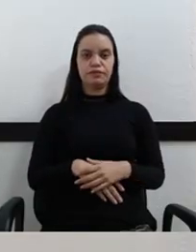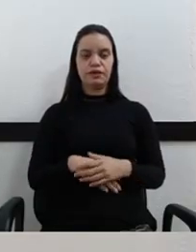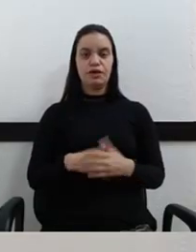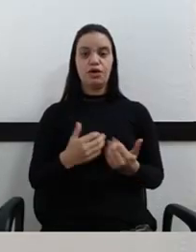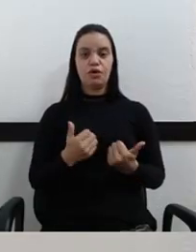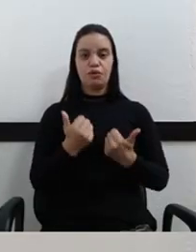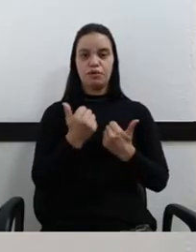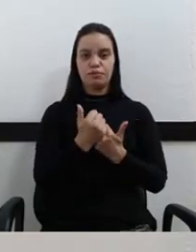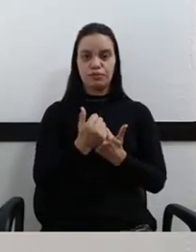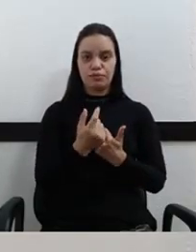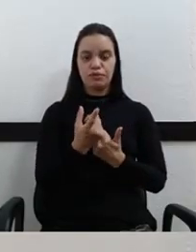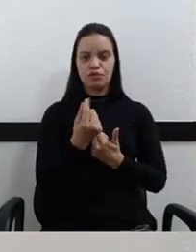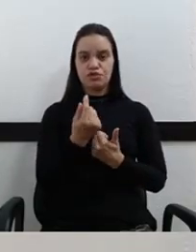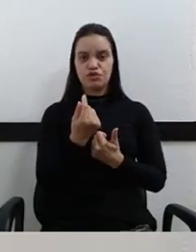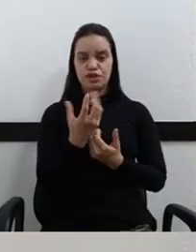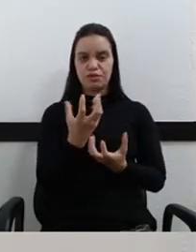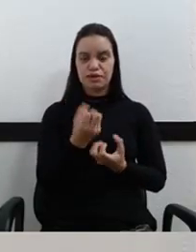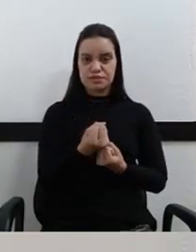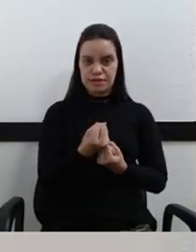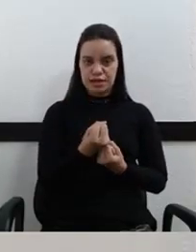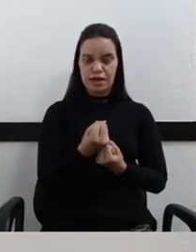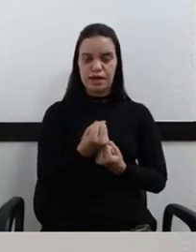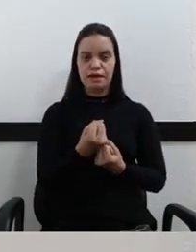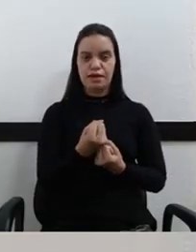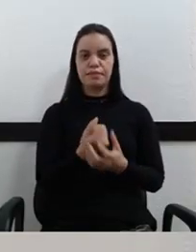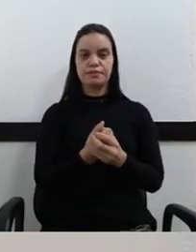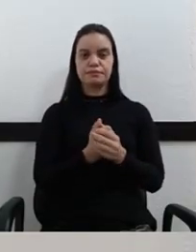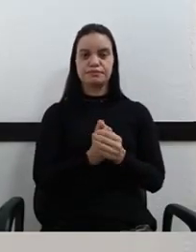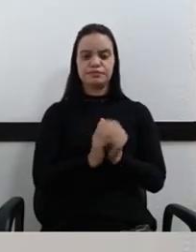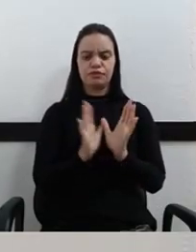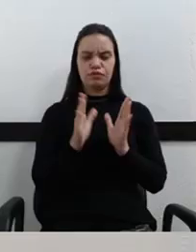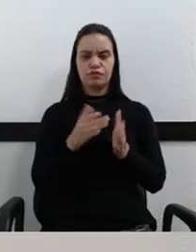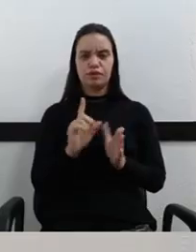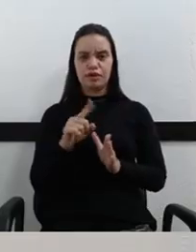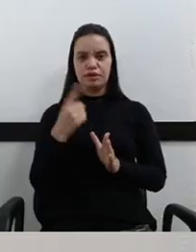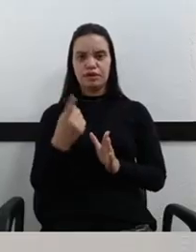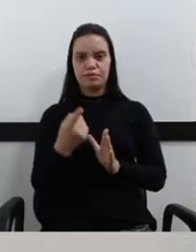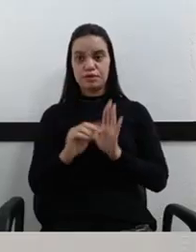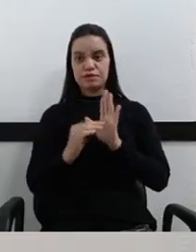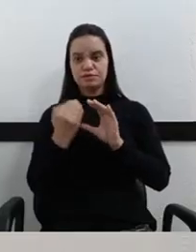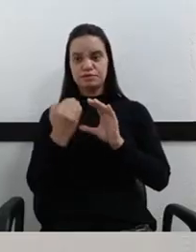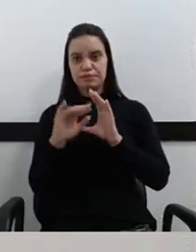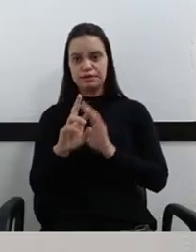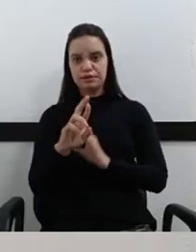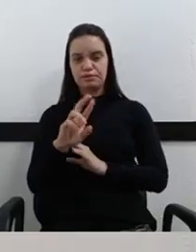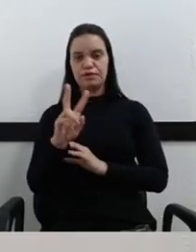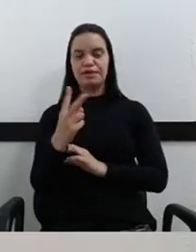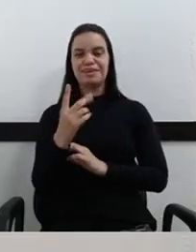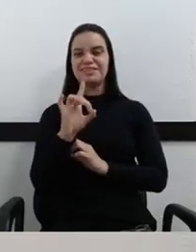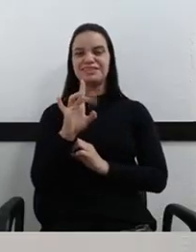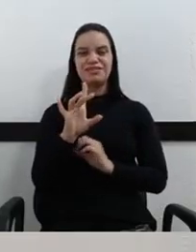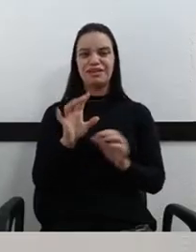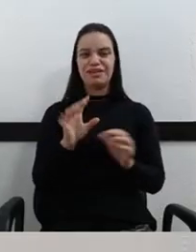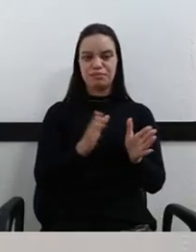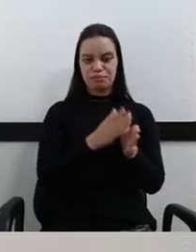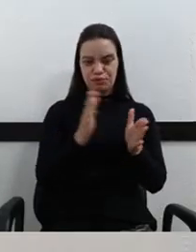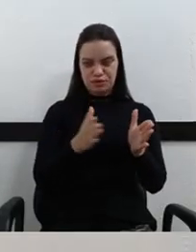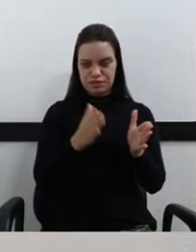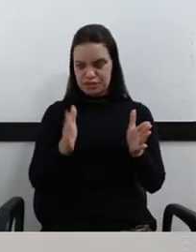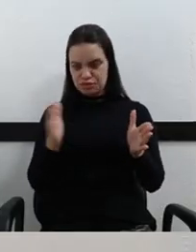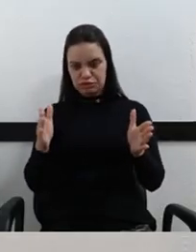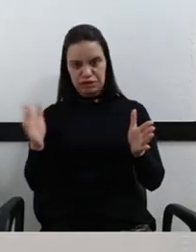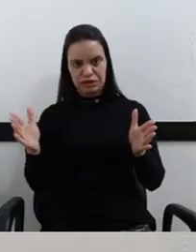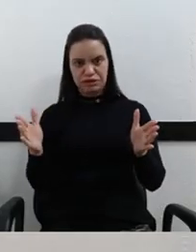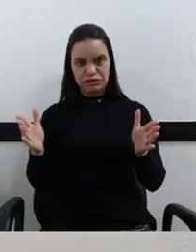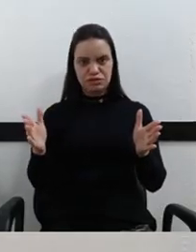recebe da unidade, depois o regional ele concentra e depois passa para RH, porque senão fica uma cadeia muito grande para a organização